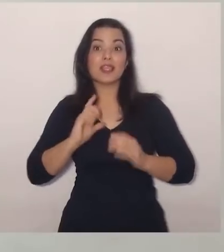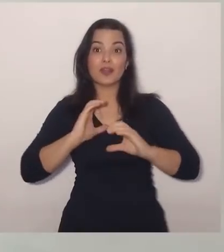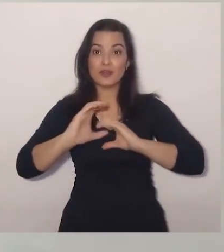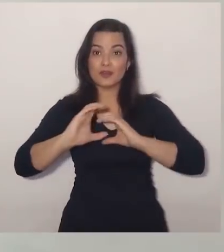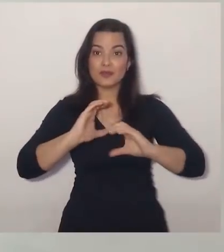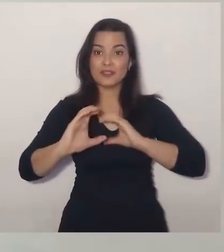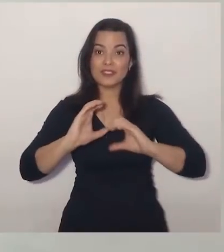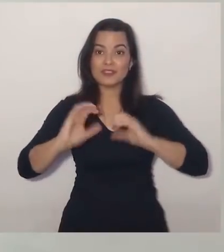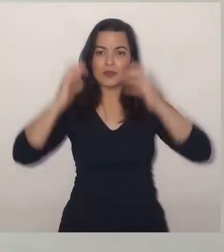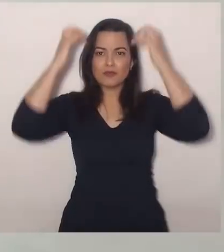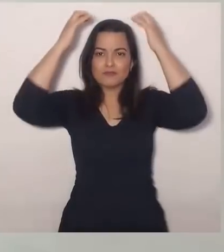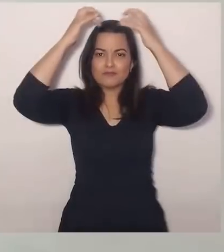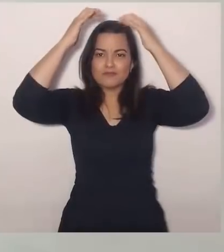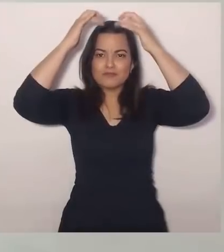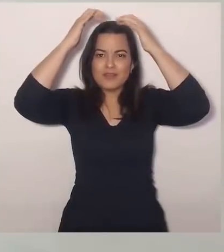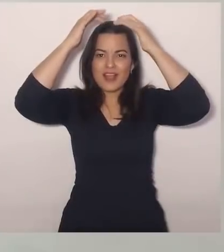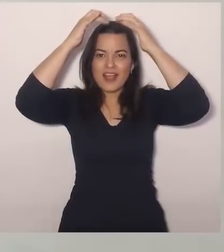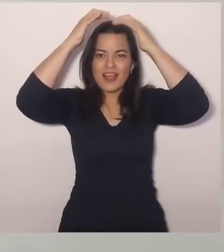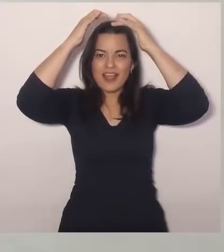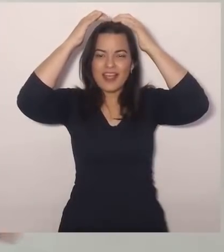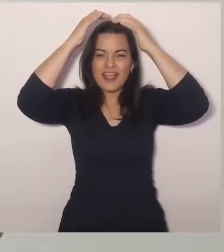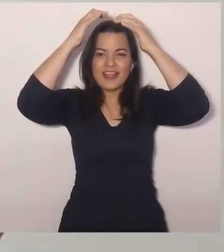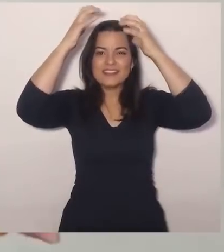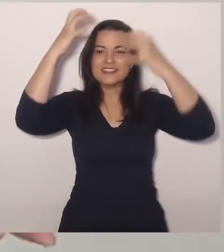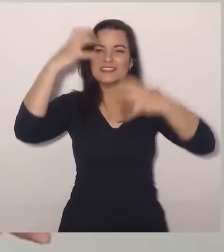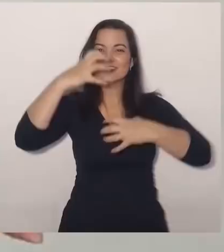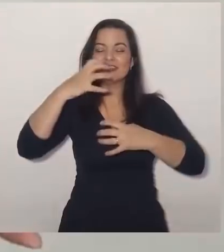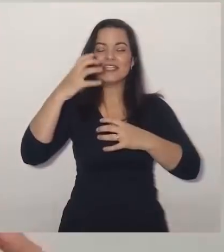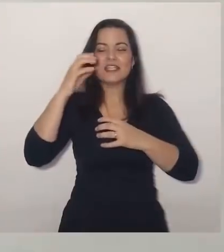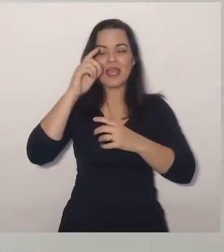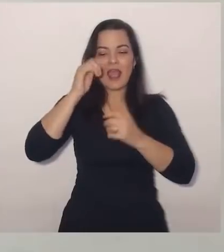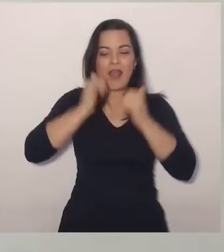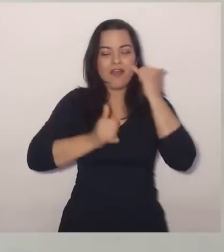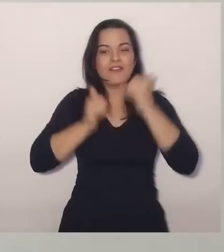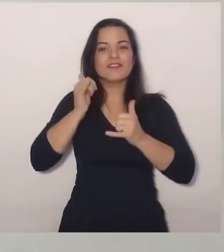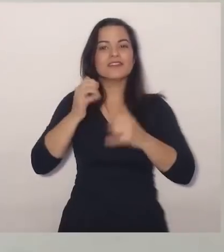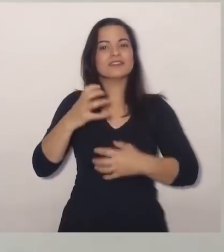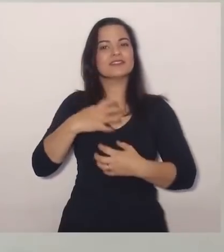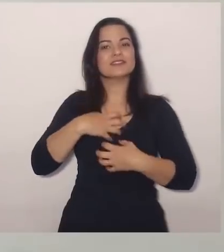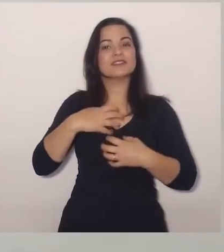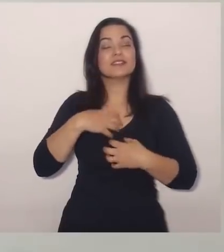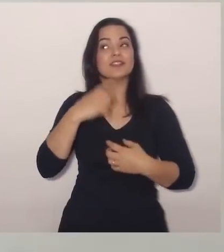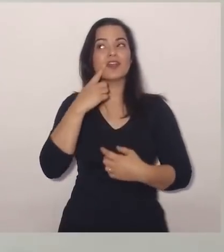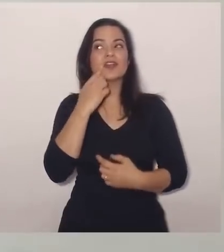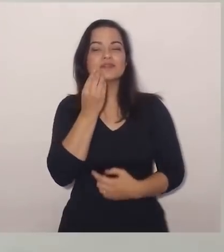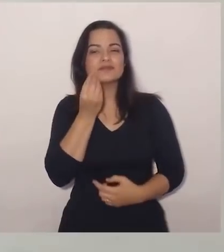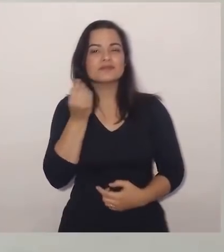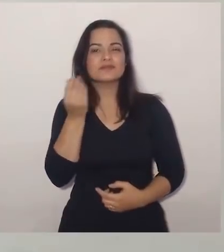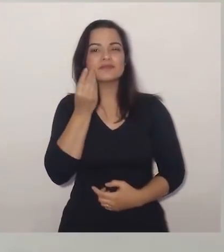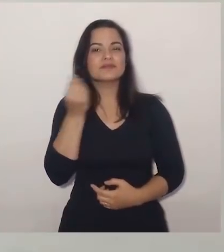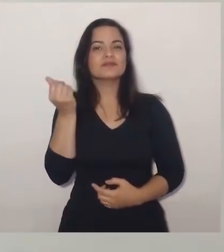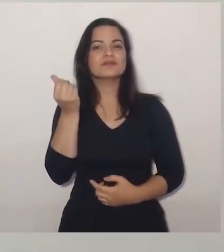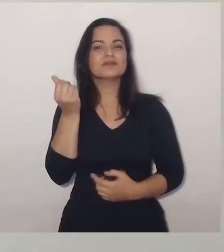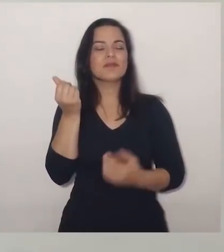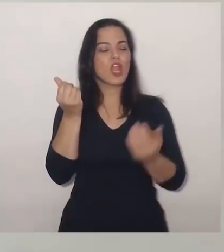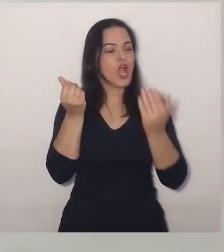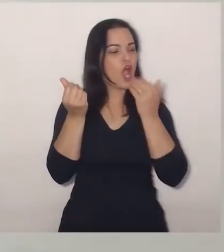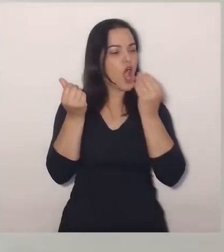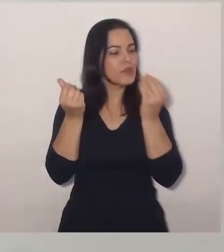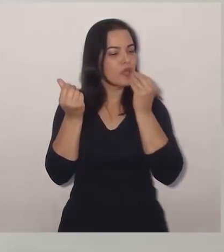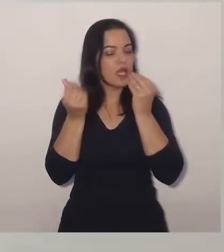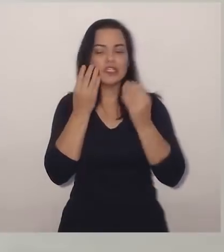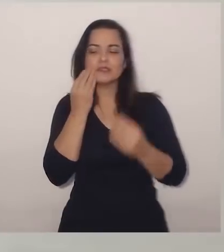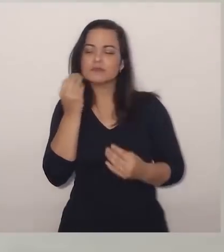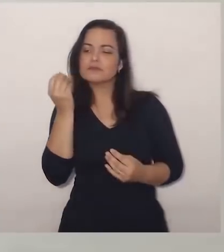pelo nosso cérebro. E o sabor das coisas, né? O órgão do sentido aí que está